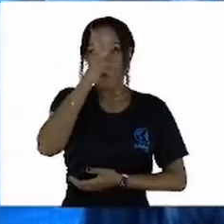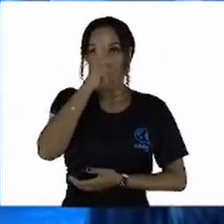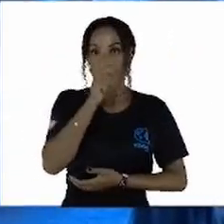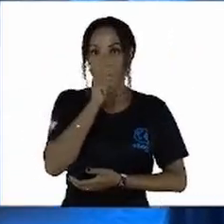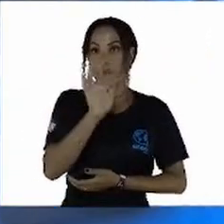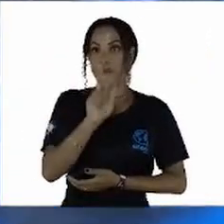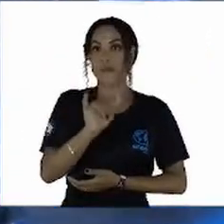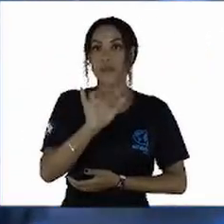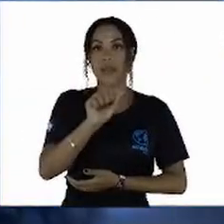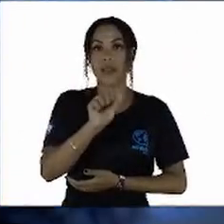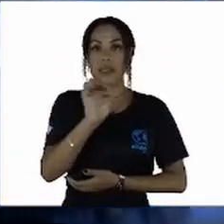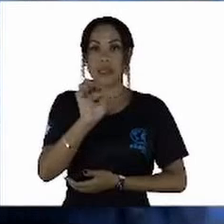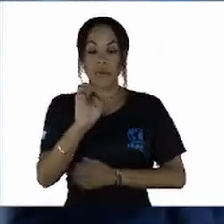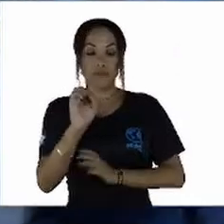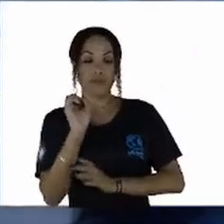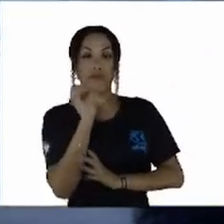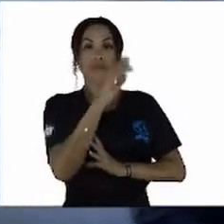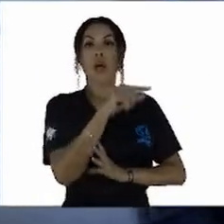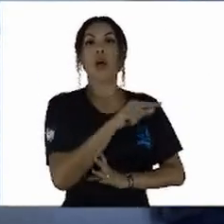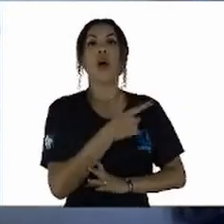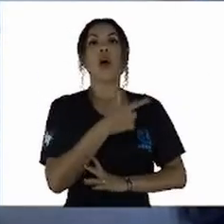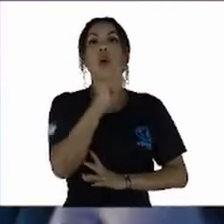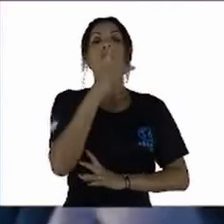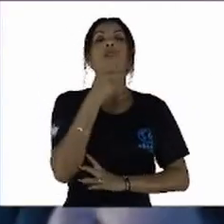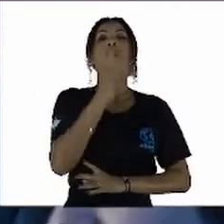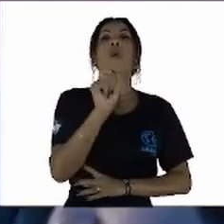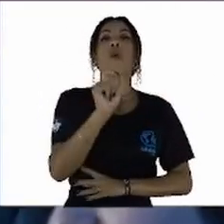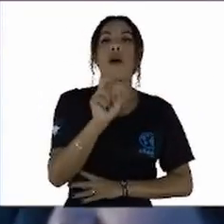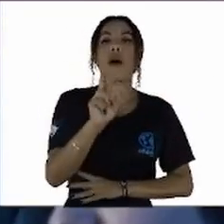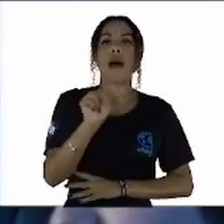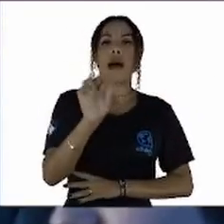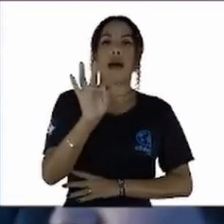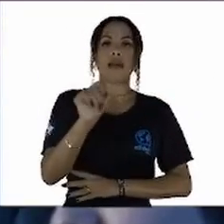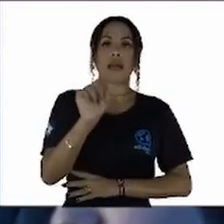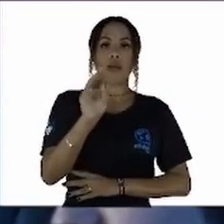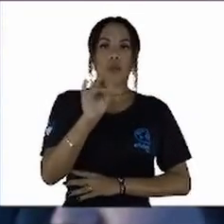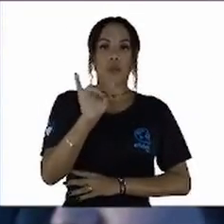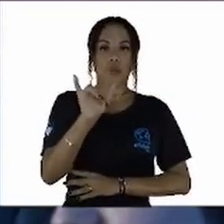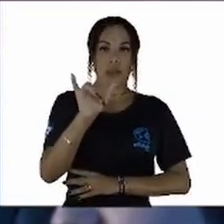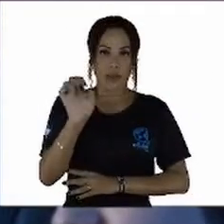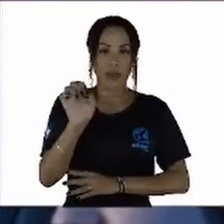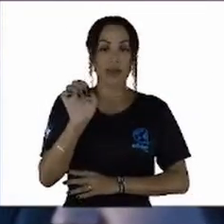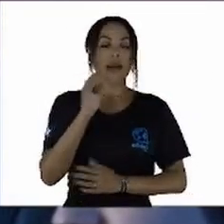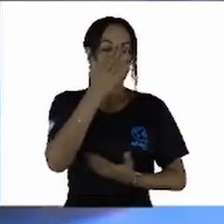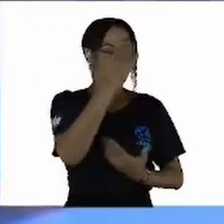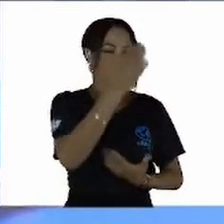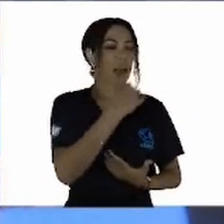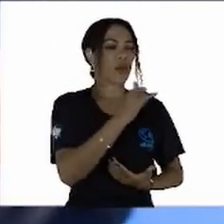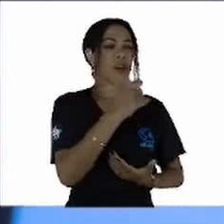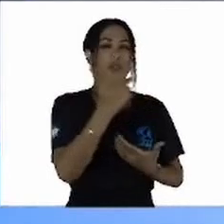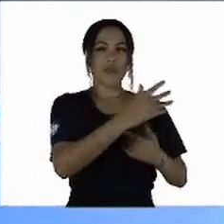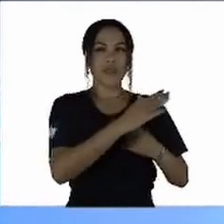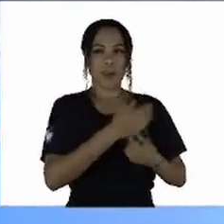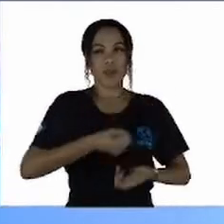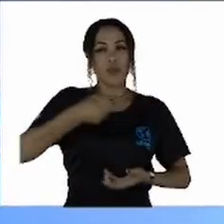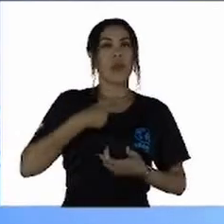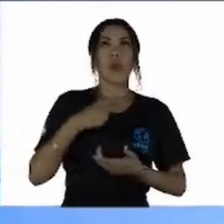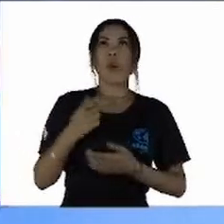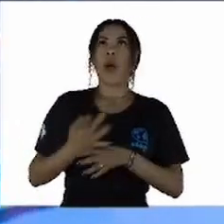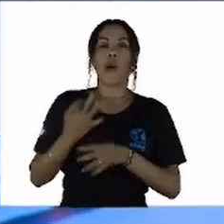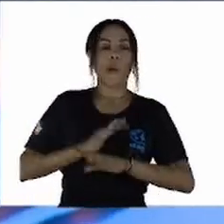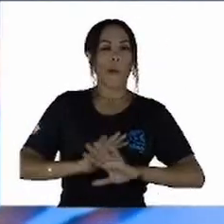Fricassê. Fricassê. Quando joguei a bola para ele, falou o quê? Ratatouille. Ratatouille. Obrigado, Robson. Eu ia te pedir para apoiar, que eu não aguento mais. Obrigado. Olha